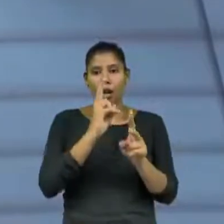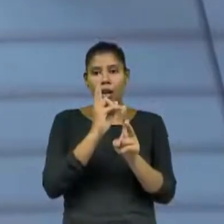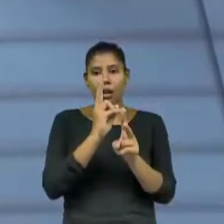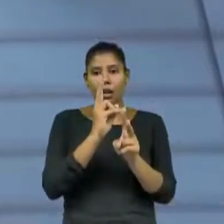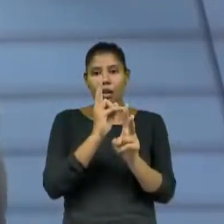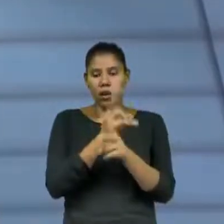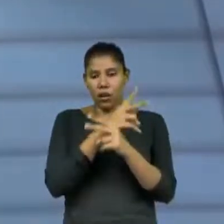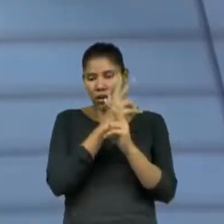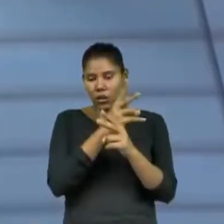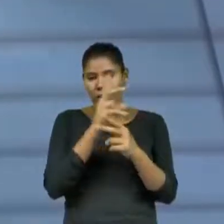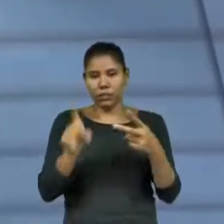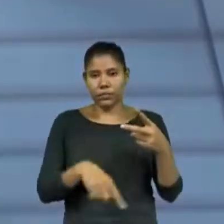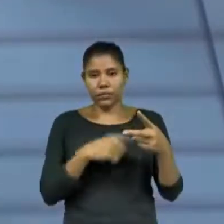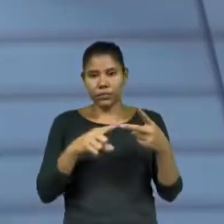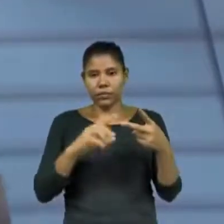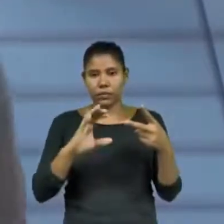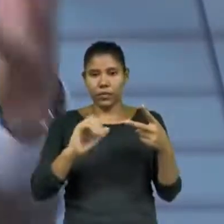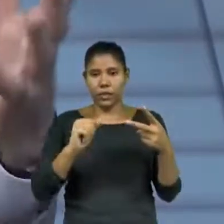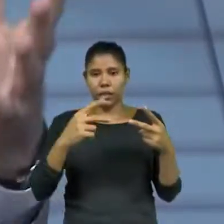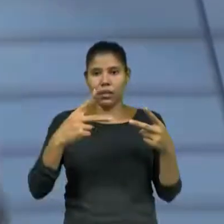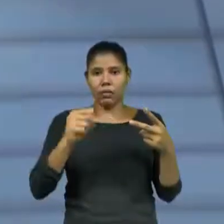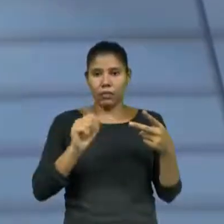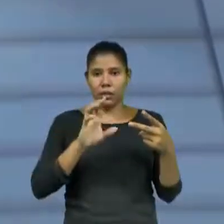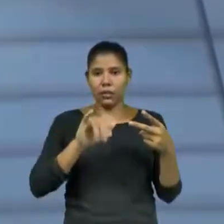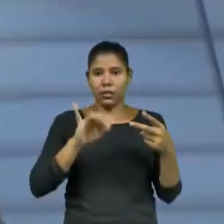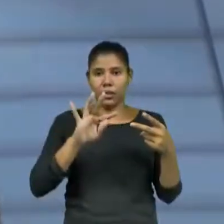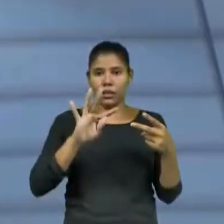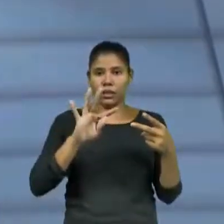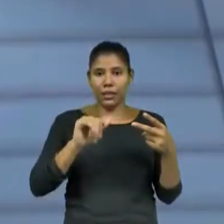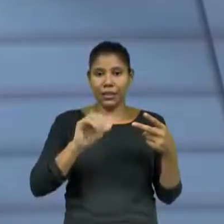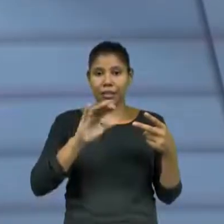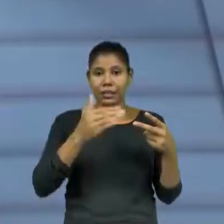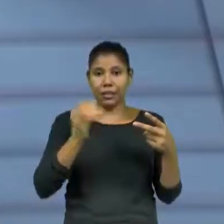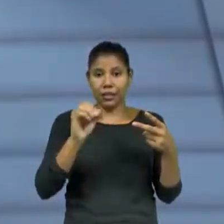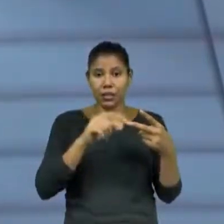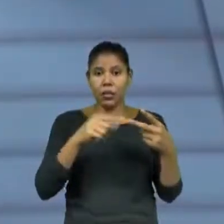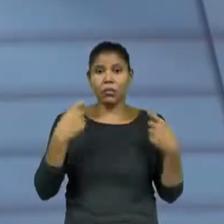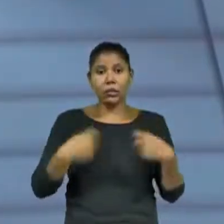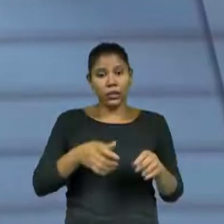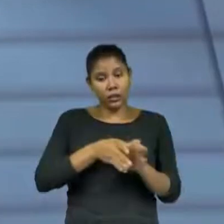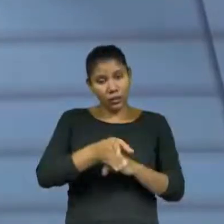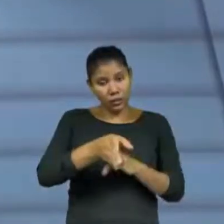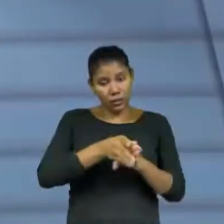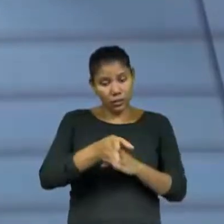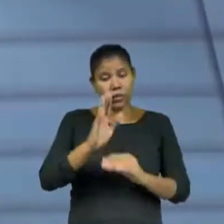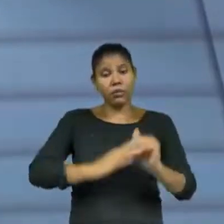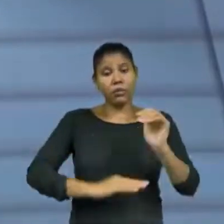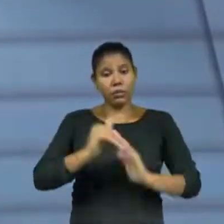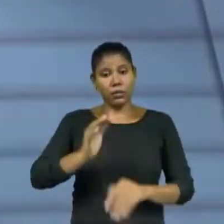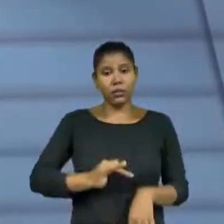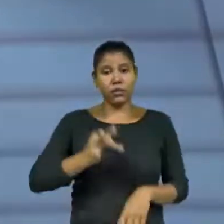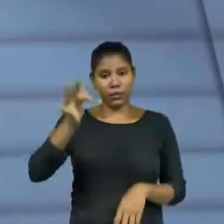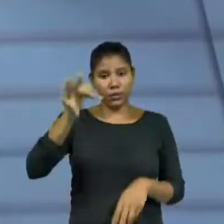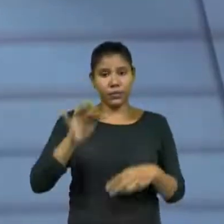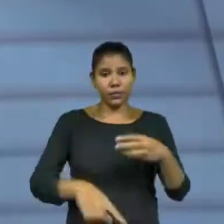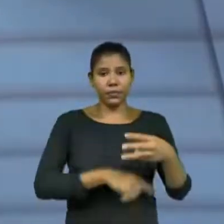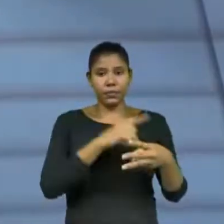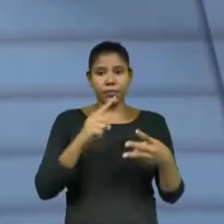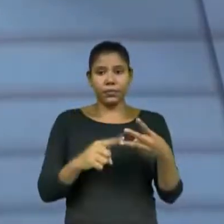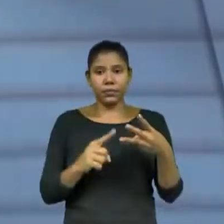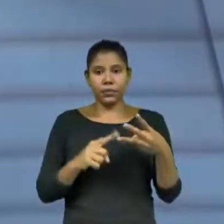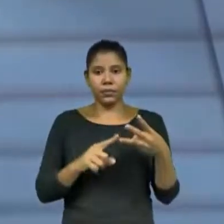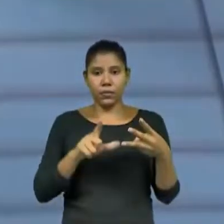é da capacitação, nós precisamos capacitar os profissionais para o futuro. Um outro é da